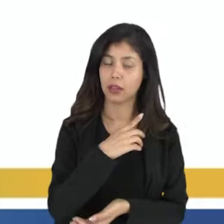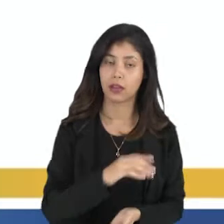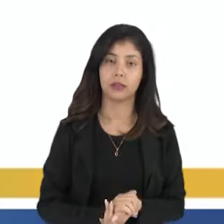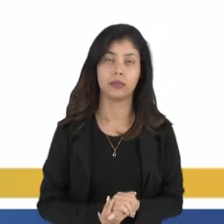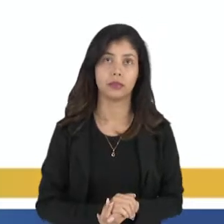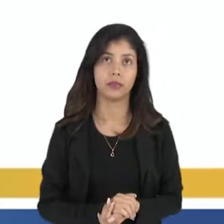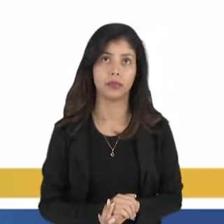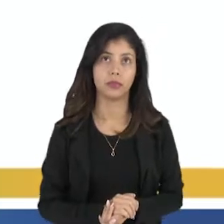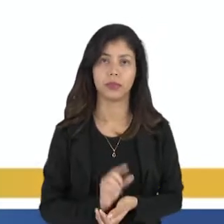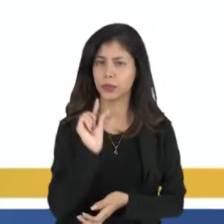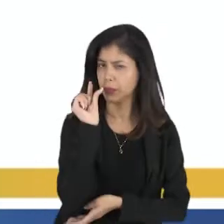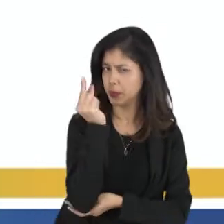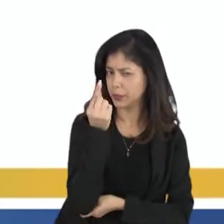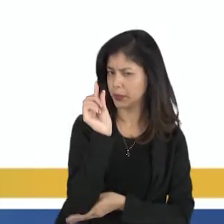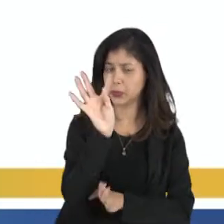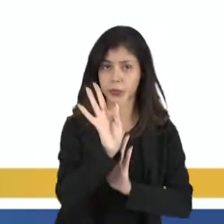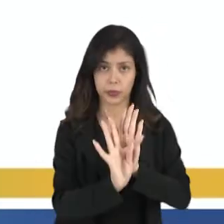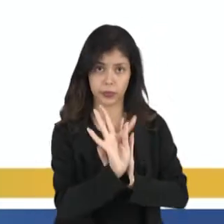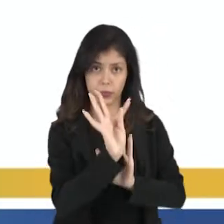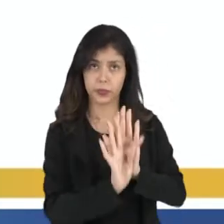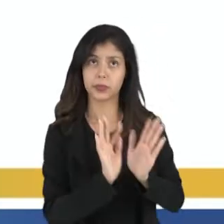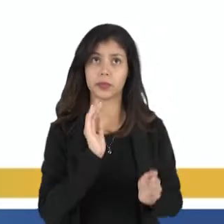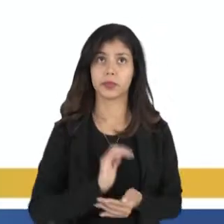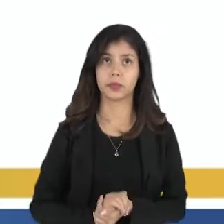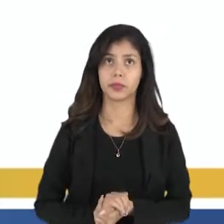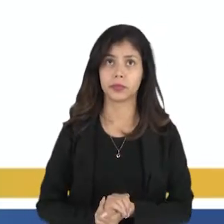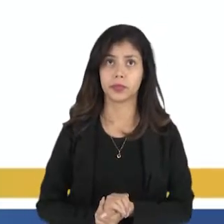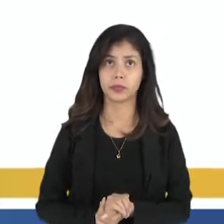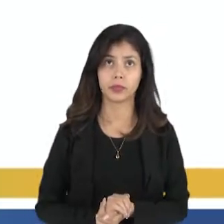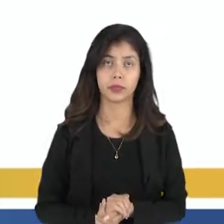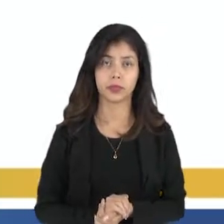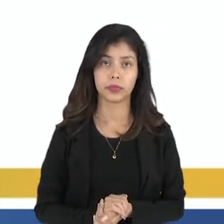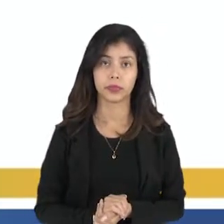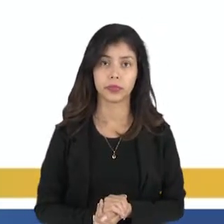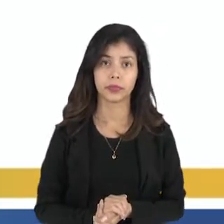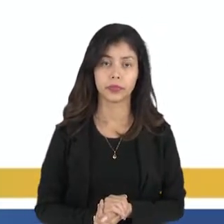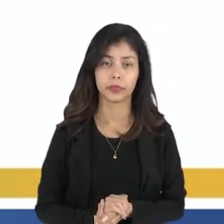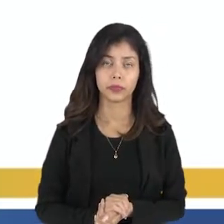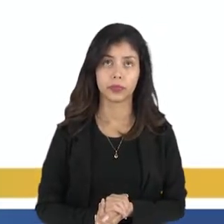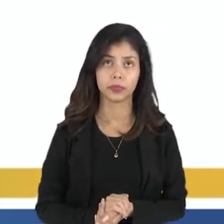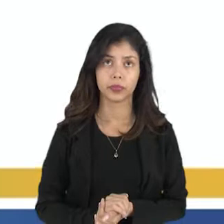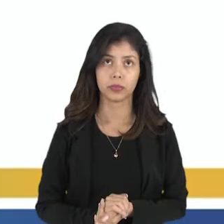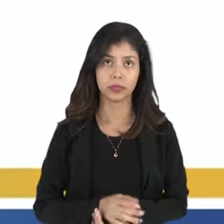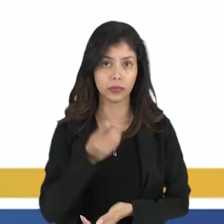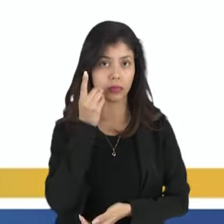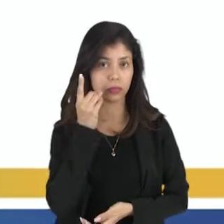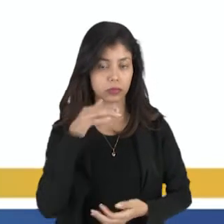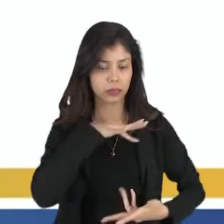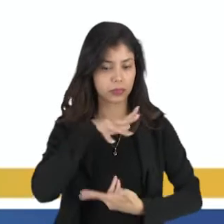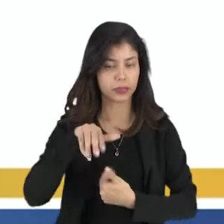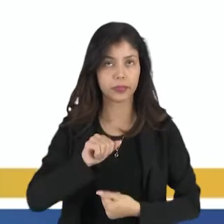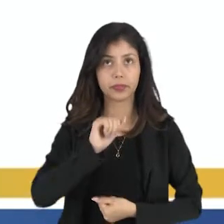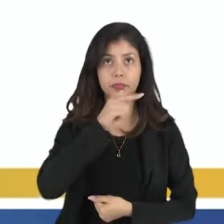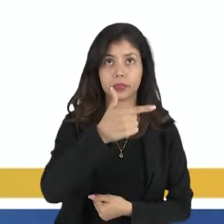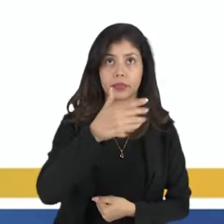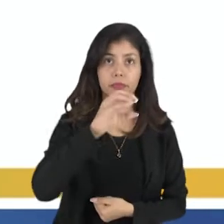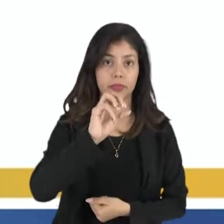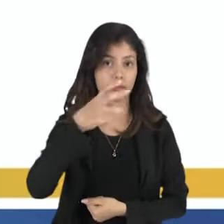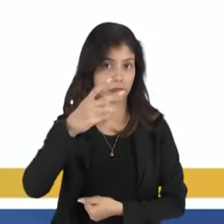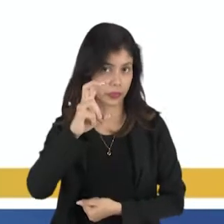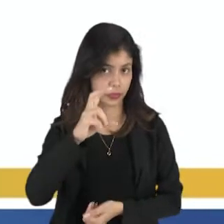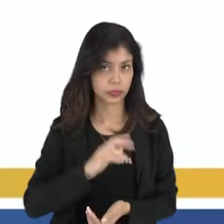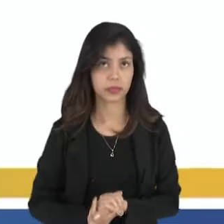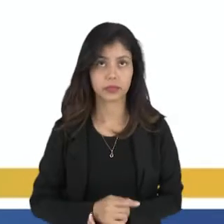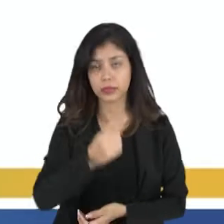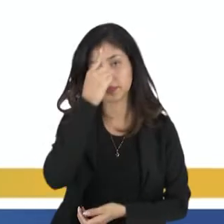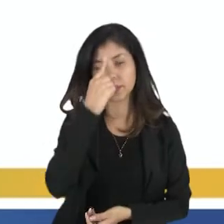temos um pequeno texto, Earth Day 2035, Dia da Terra 2035,